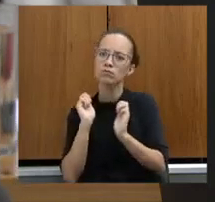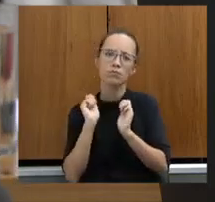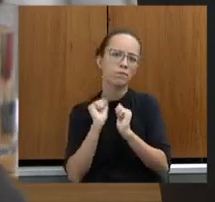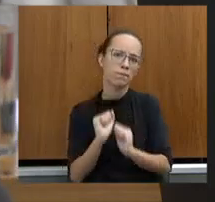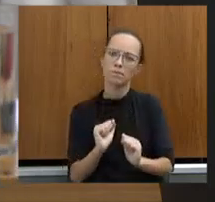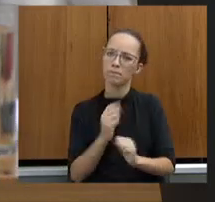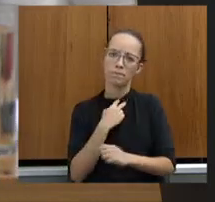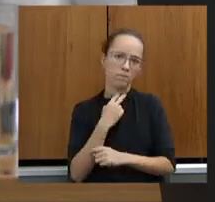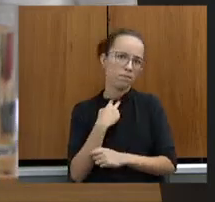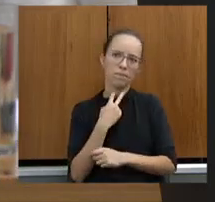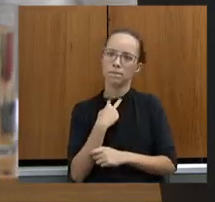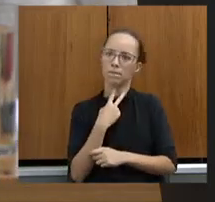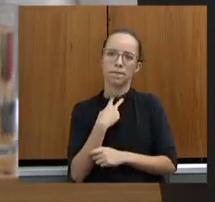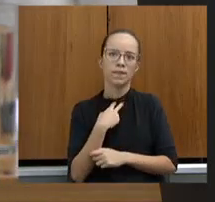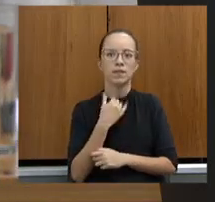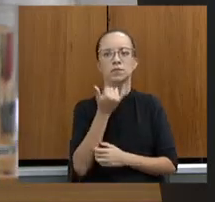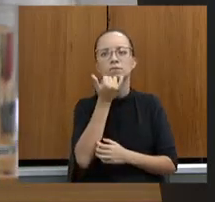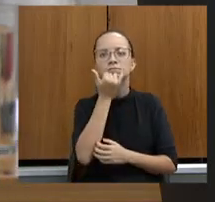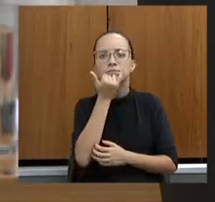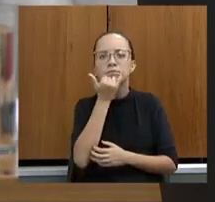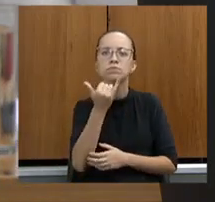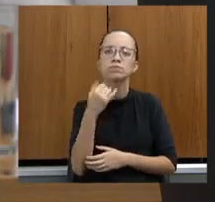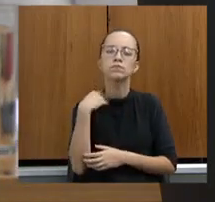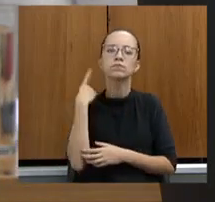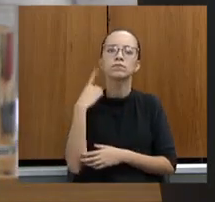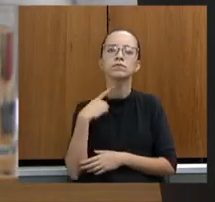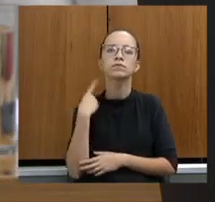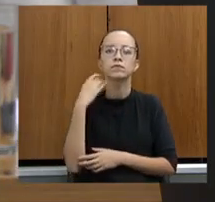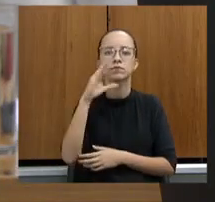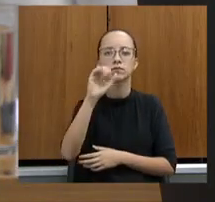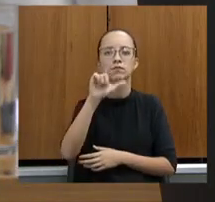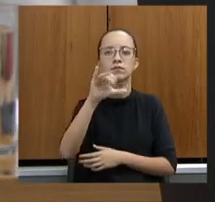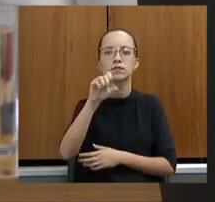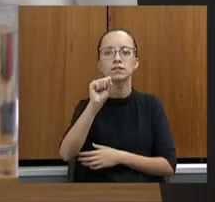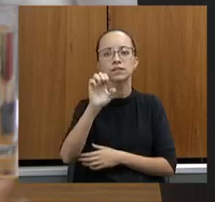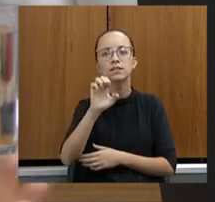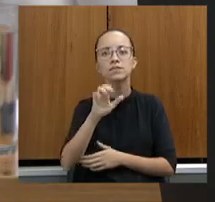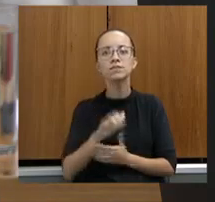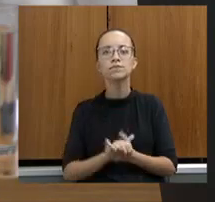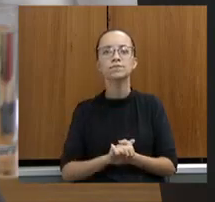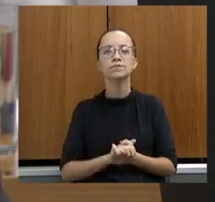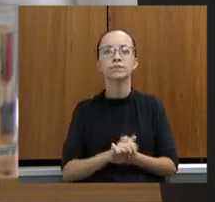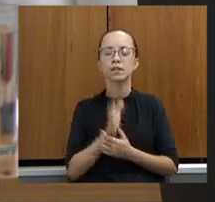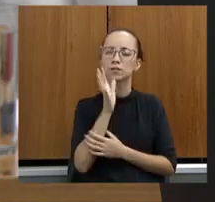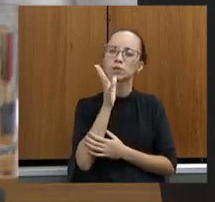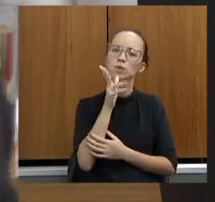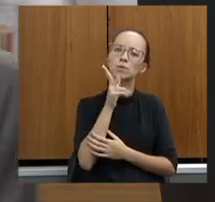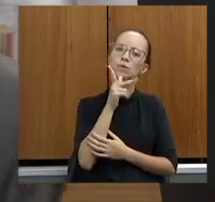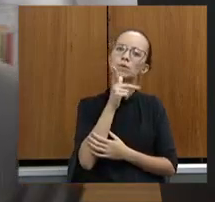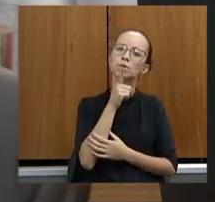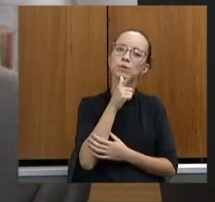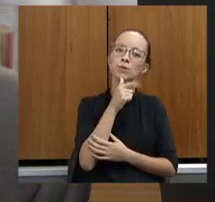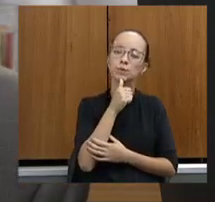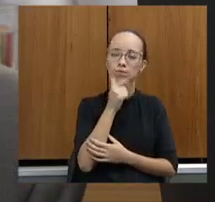apelo que eu faço peço desculpa deputada feliz pela minha pela minha delonga acabei fazendo o mesmo tempo que